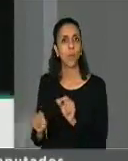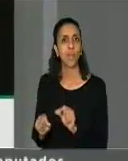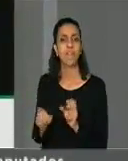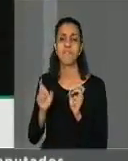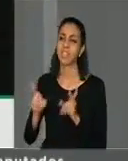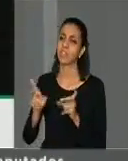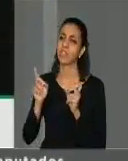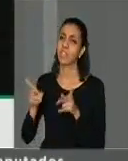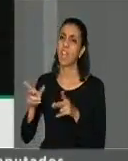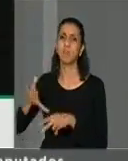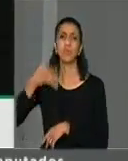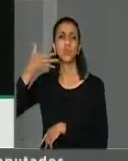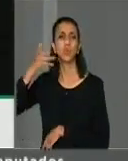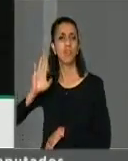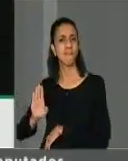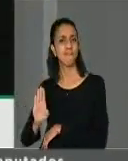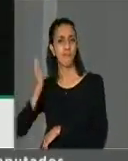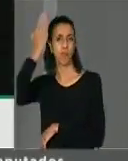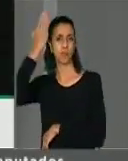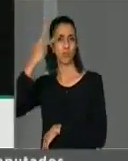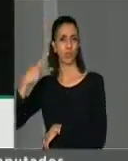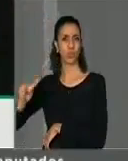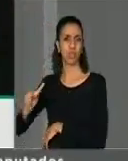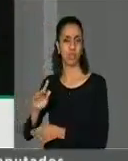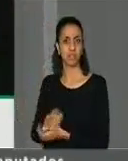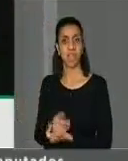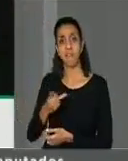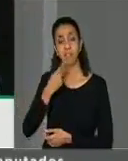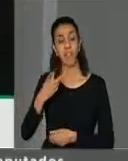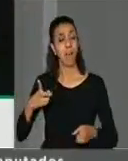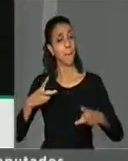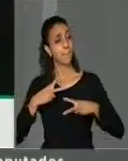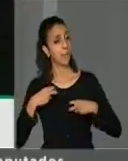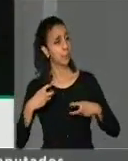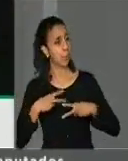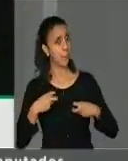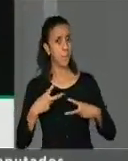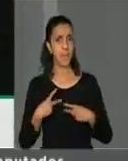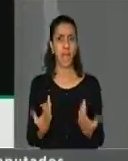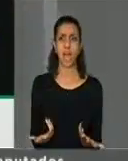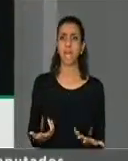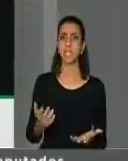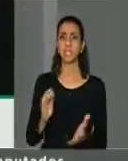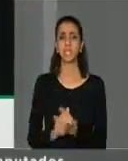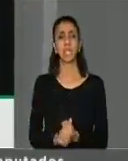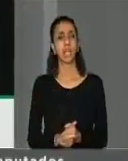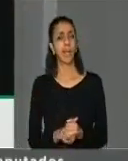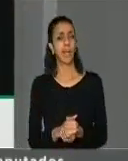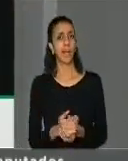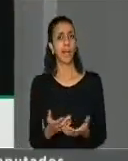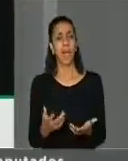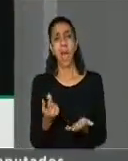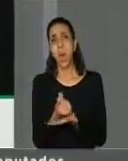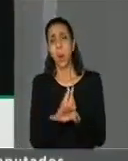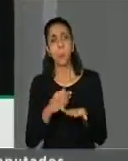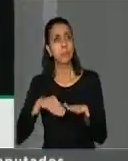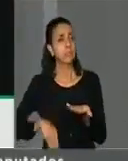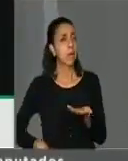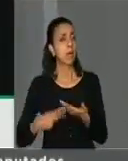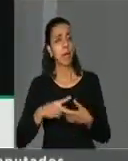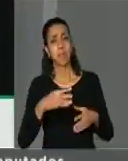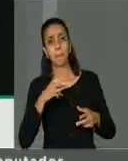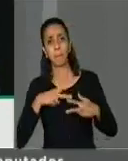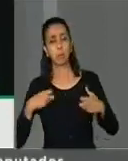fizeram um discurso falso, dizendo que a Petrobras não podia mais, que a